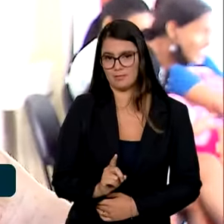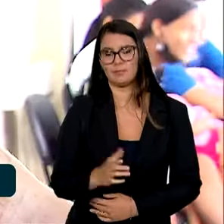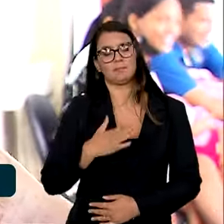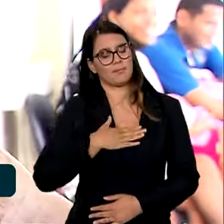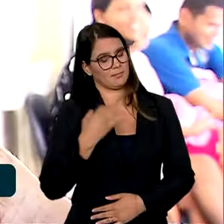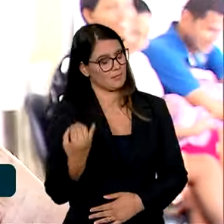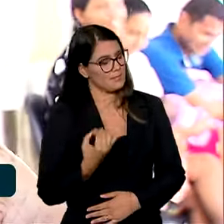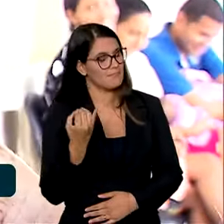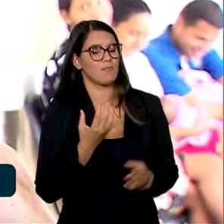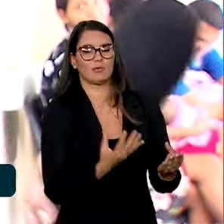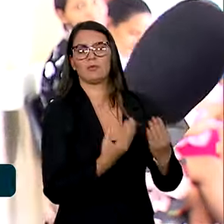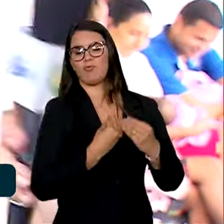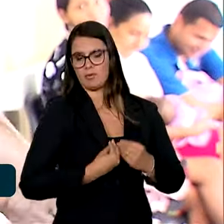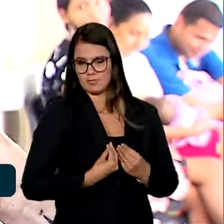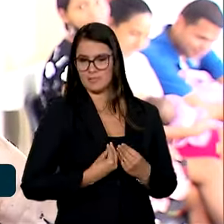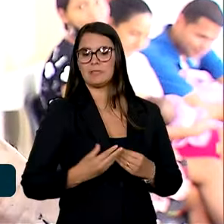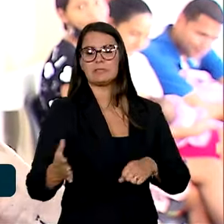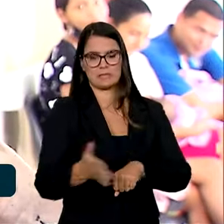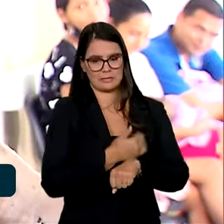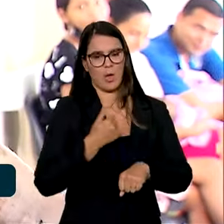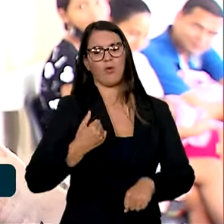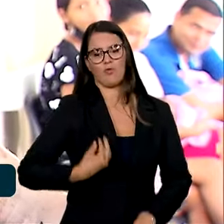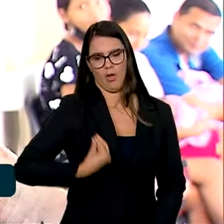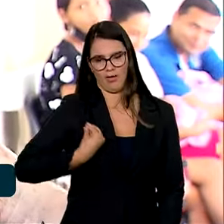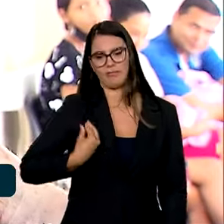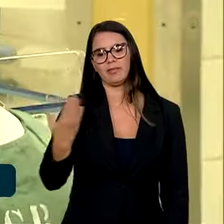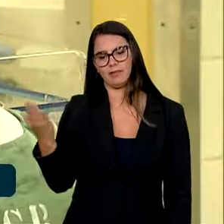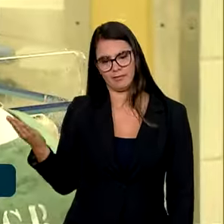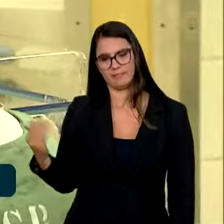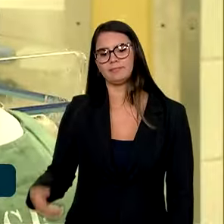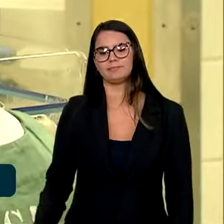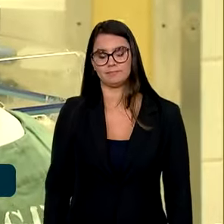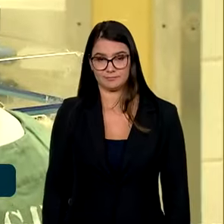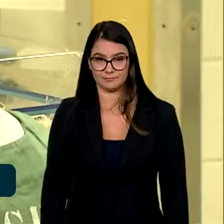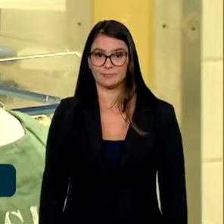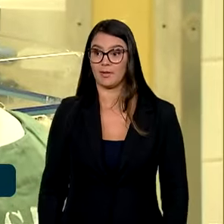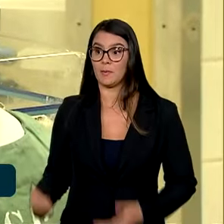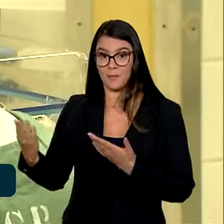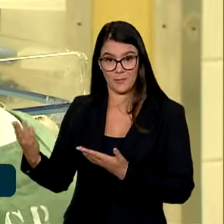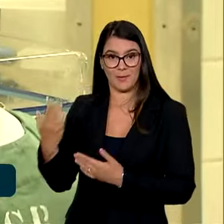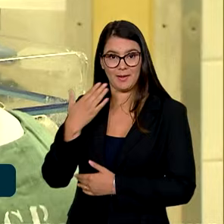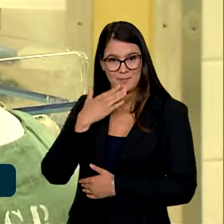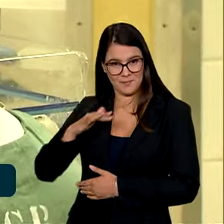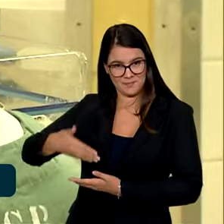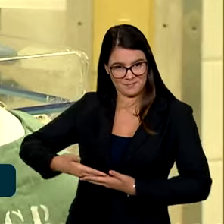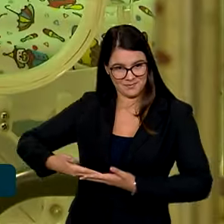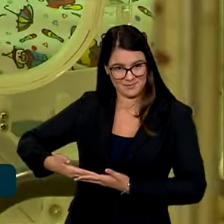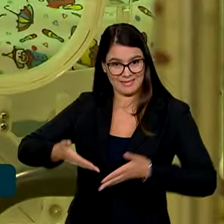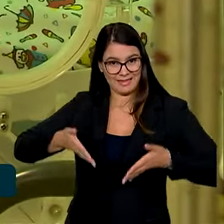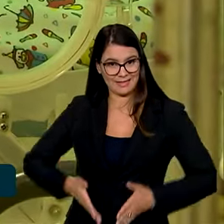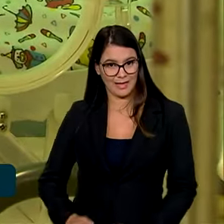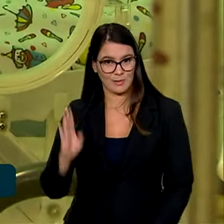muito importante, muito mesmo. Salvou a sua vida? Sim. Sim. Assim como Maitê, nascem no Brasil por